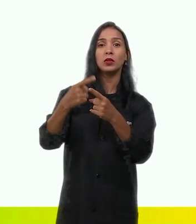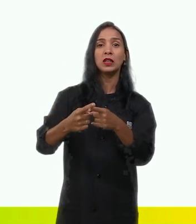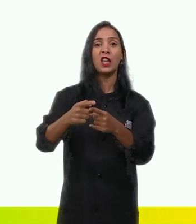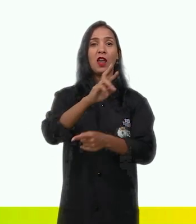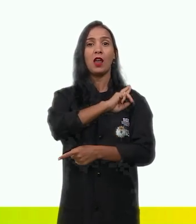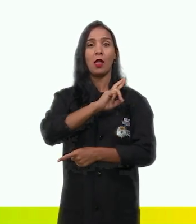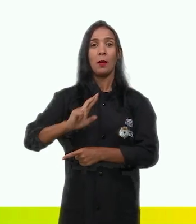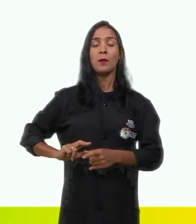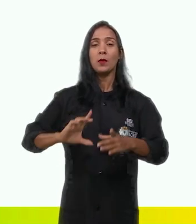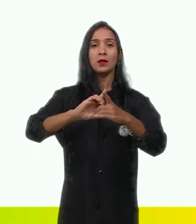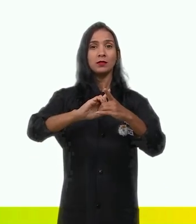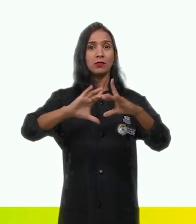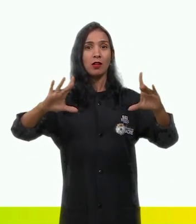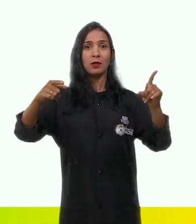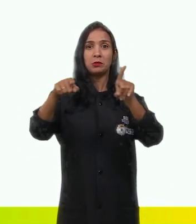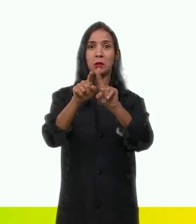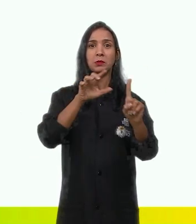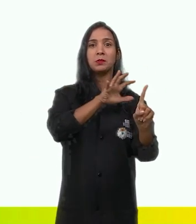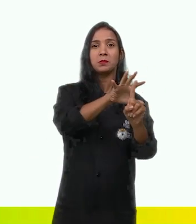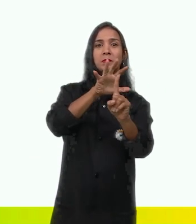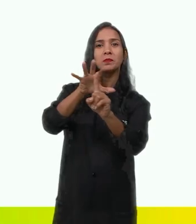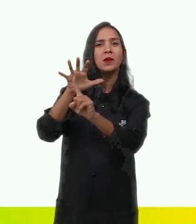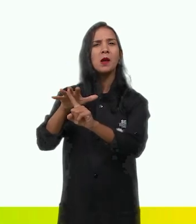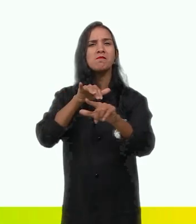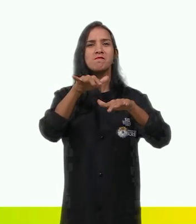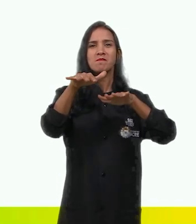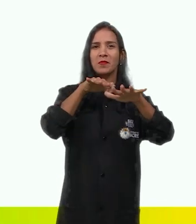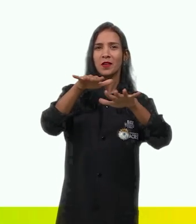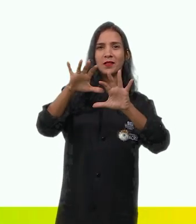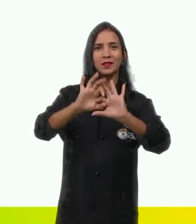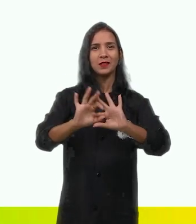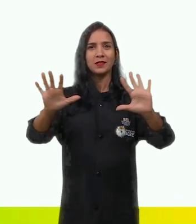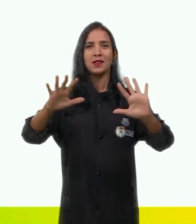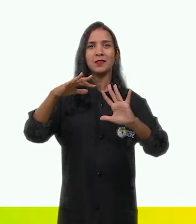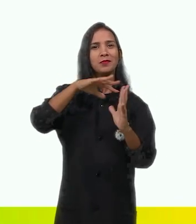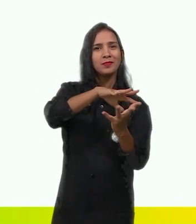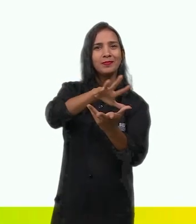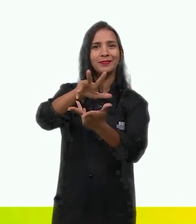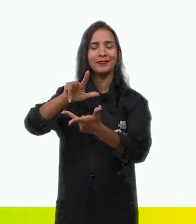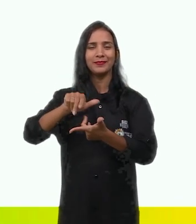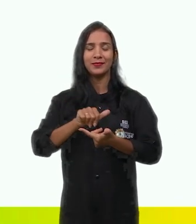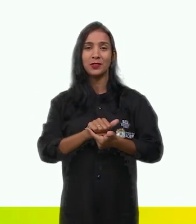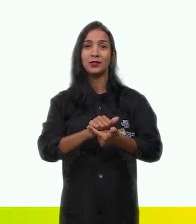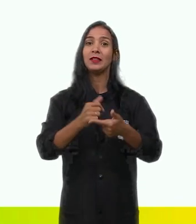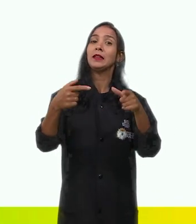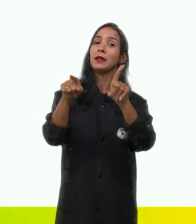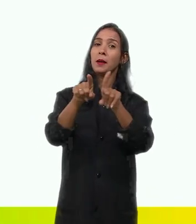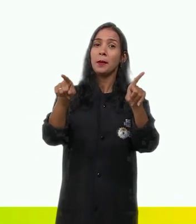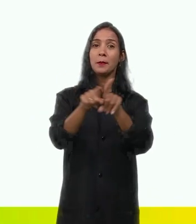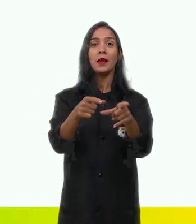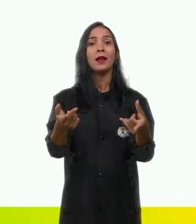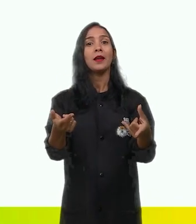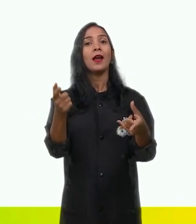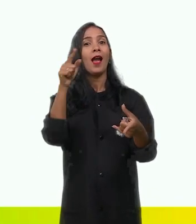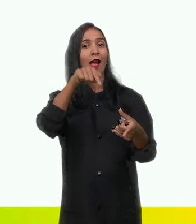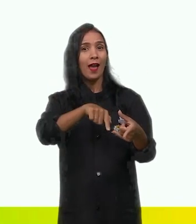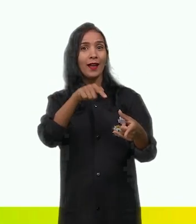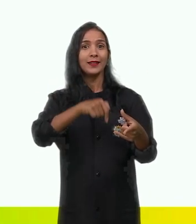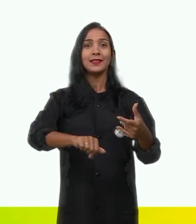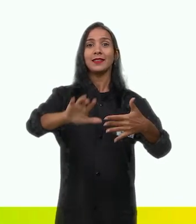pioneira, inspirando movimentos libertários no resto do mundo. Inclusive na América, várias